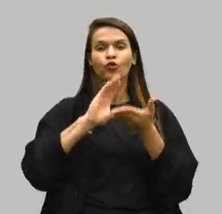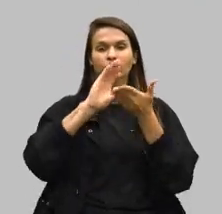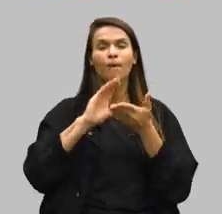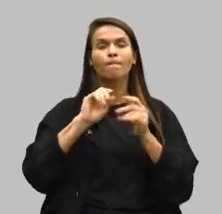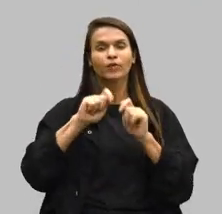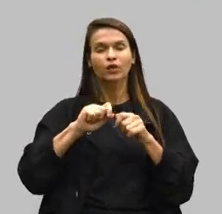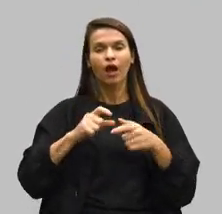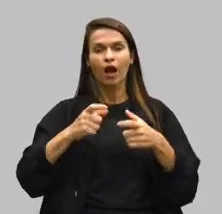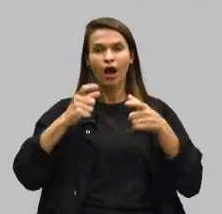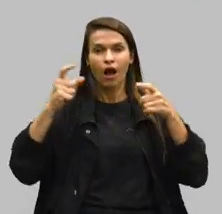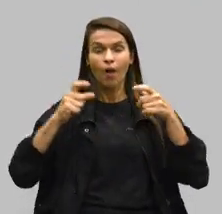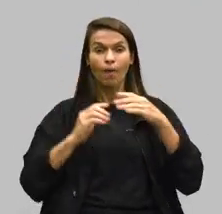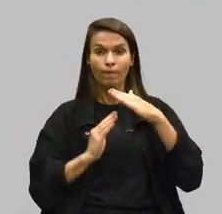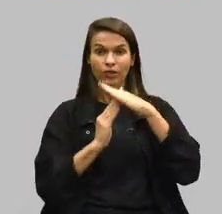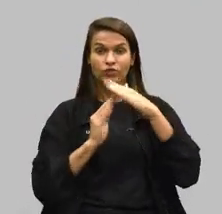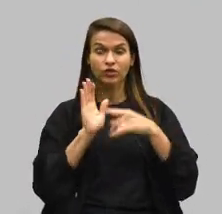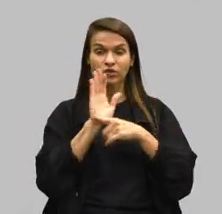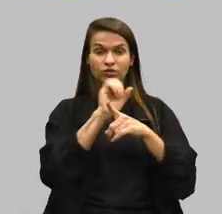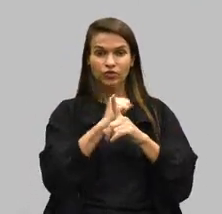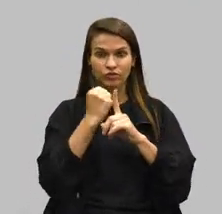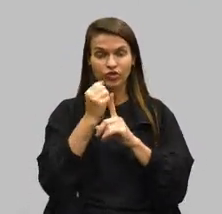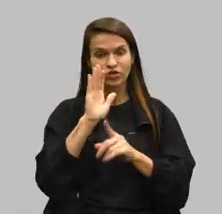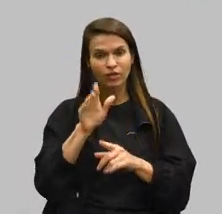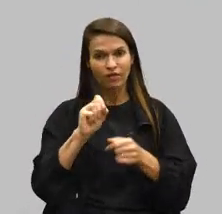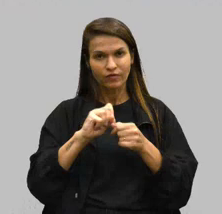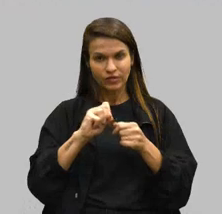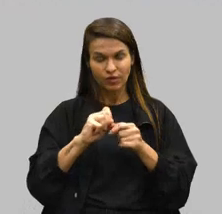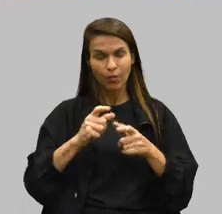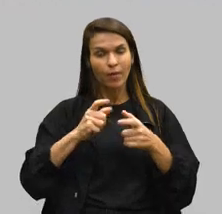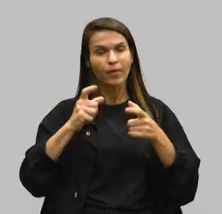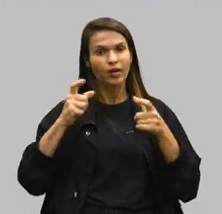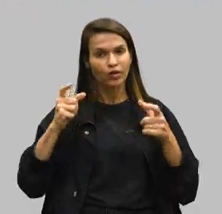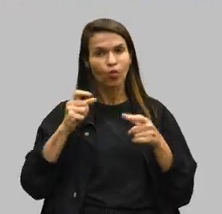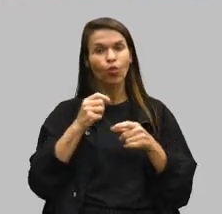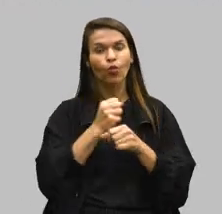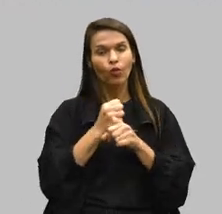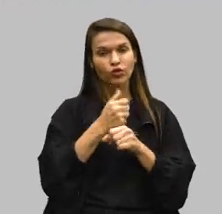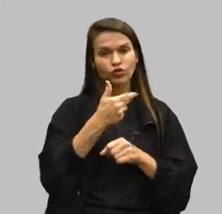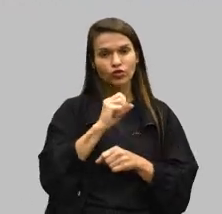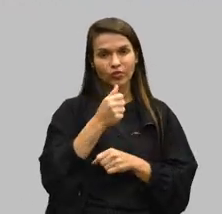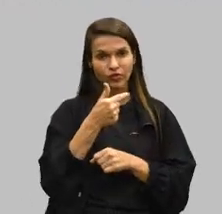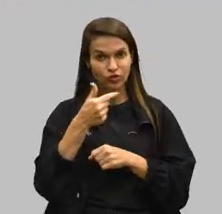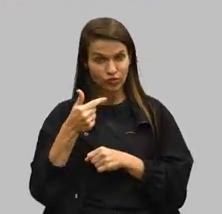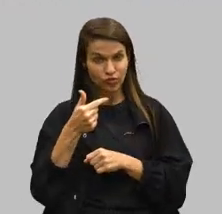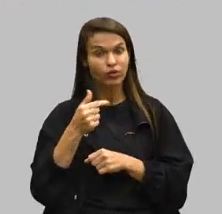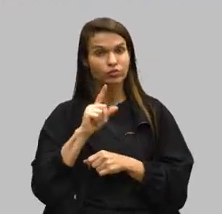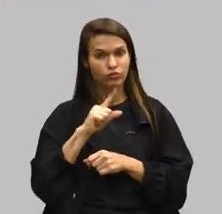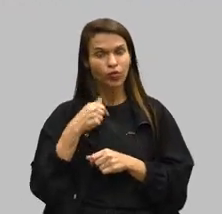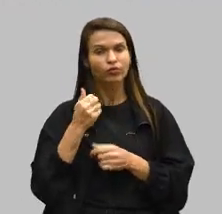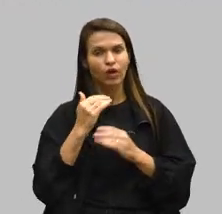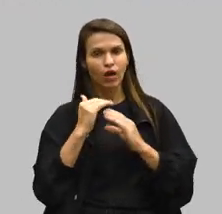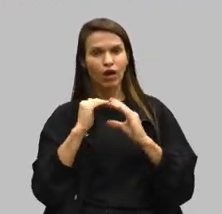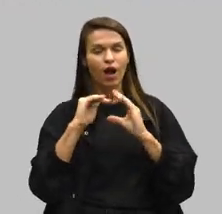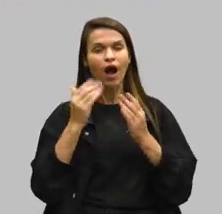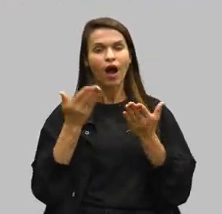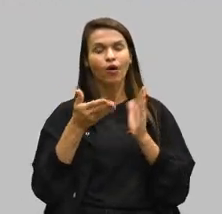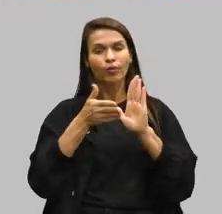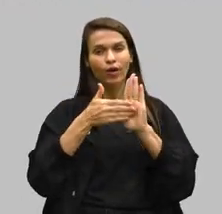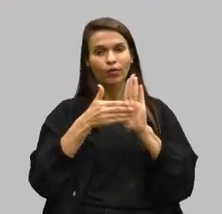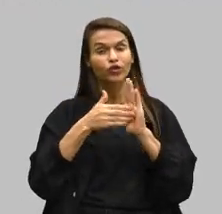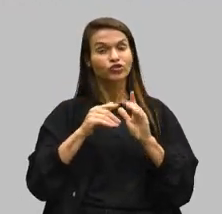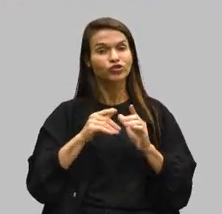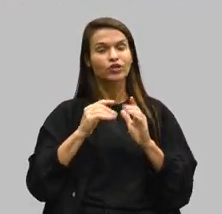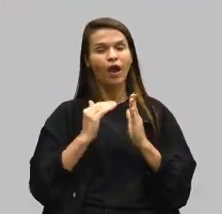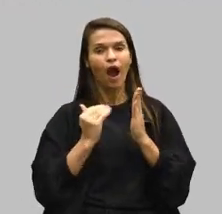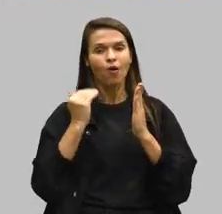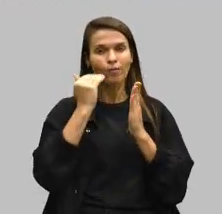mais o piso da Assistência Social já fizemos uma ampliação no ano de 2022 estamos enviando agora uma proposta de aumento